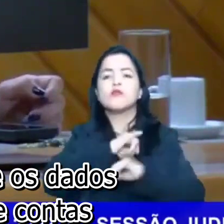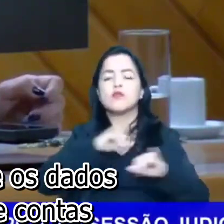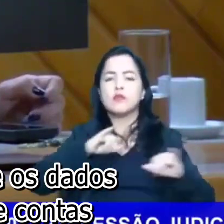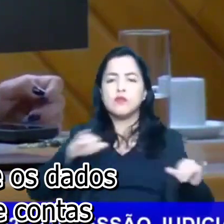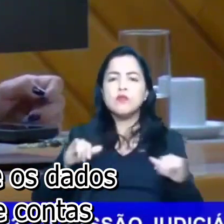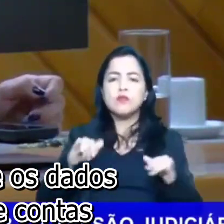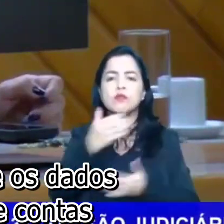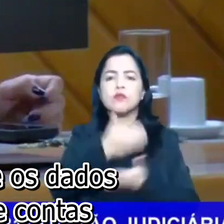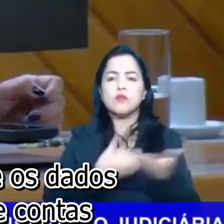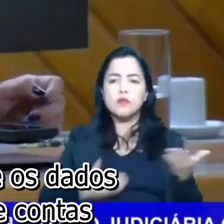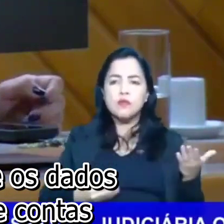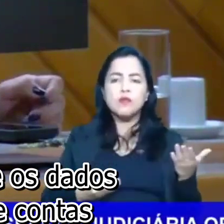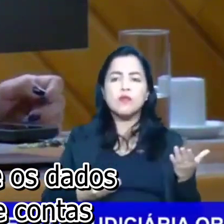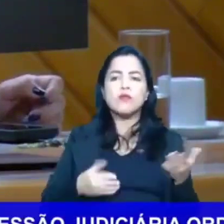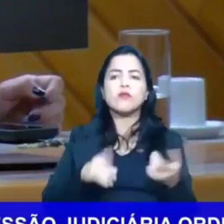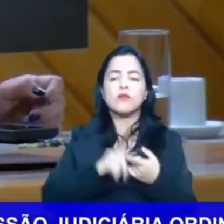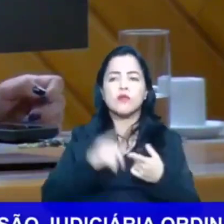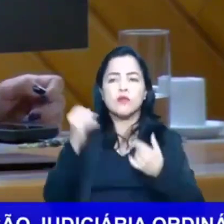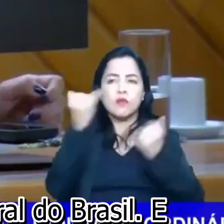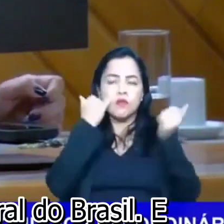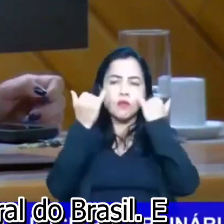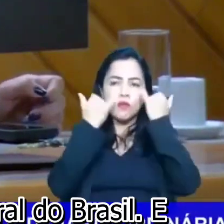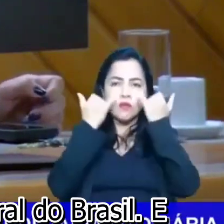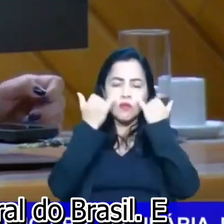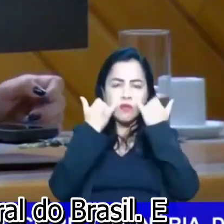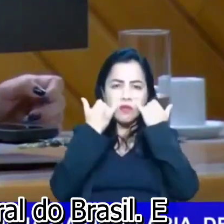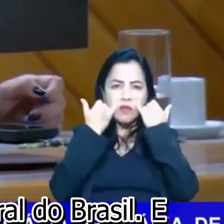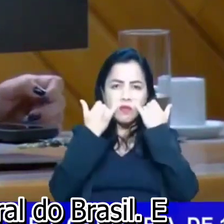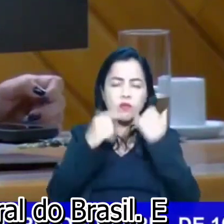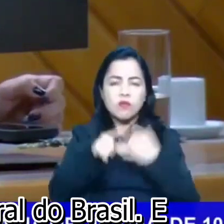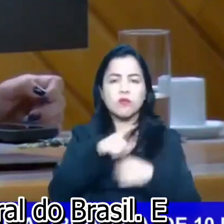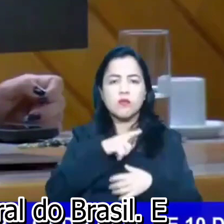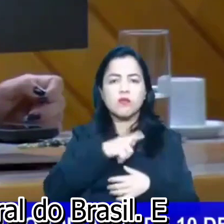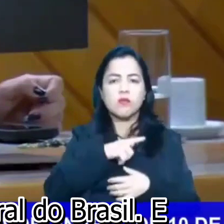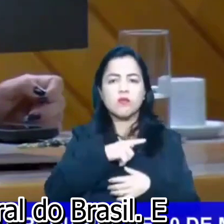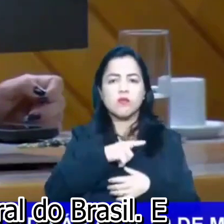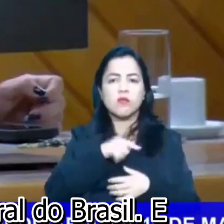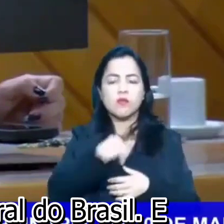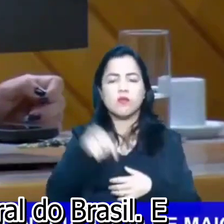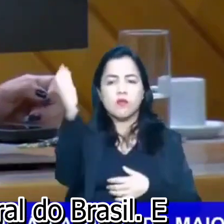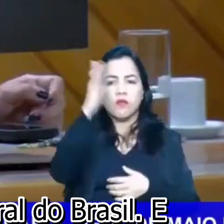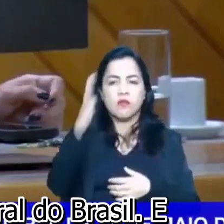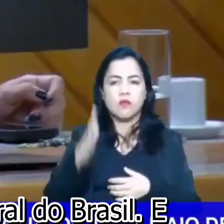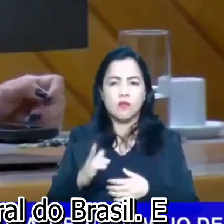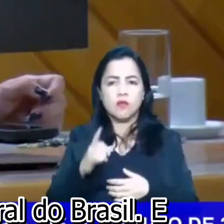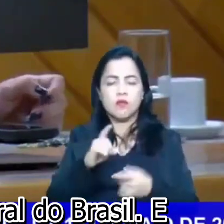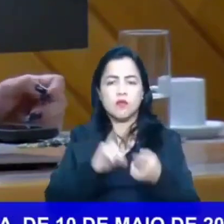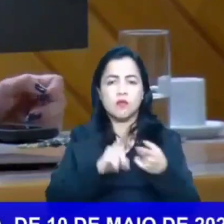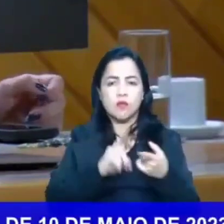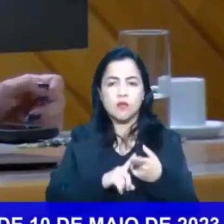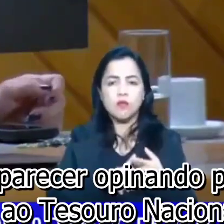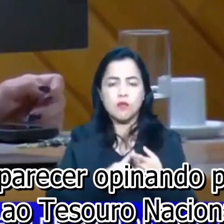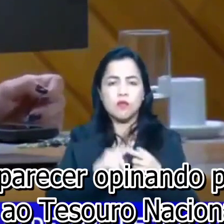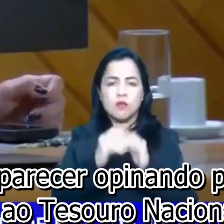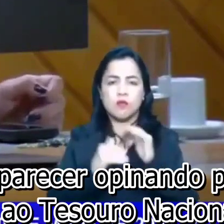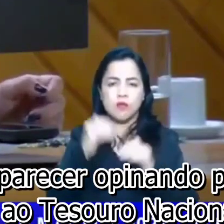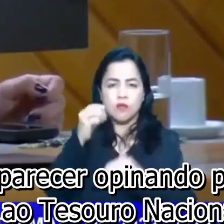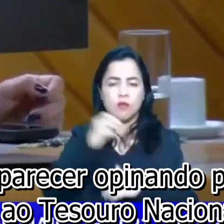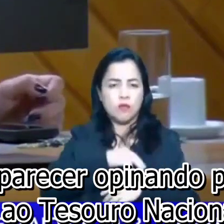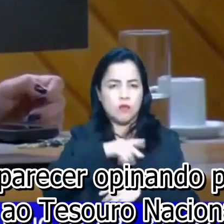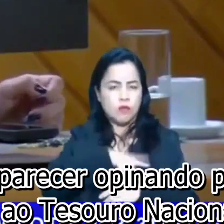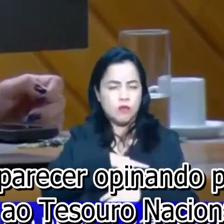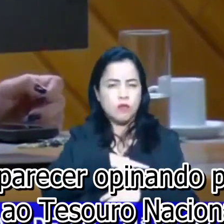constantes na prestação de contas, e informações constantes na base da Receita Federal do Brasil. E, remetidos os autos ao Ministério